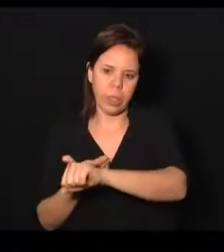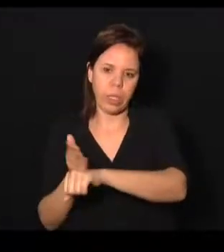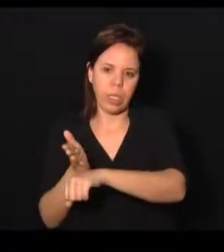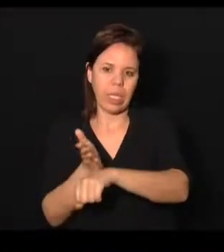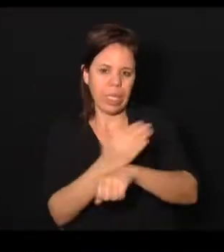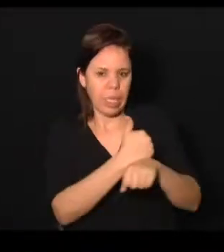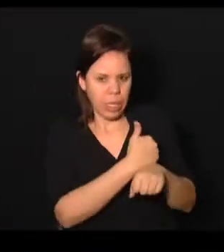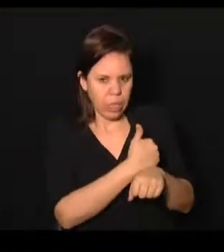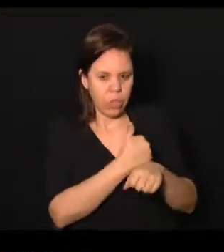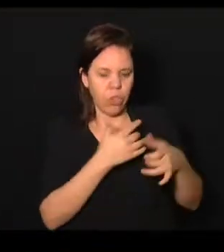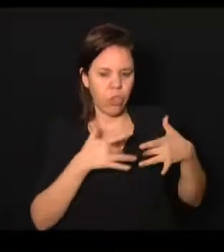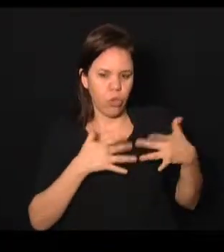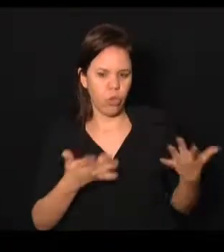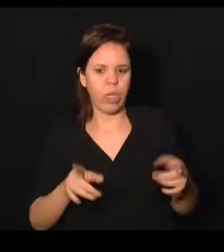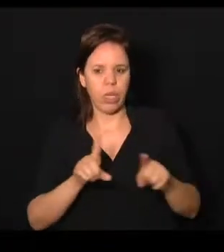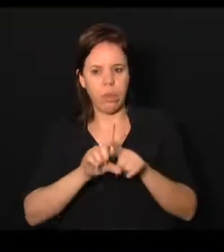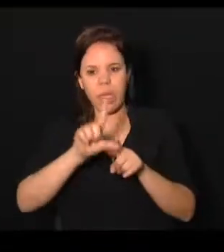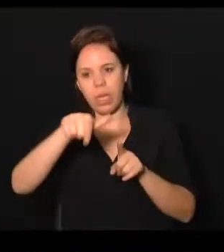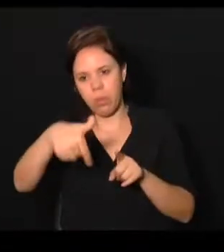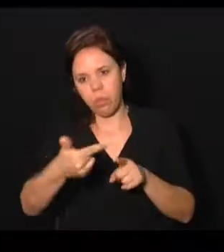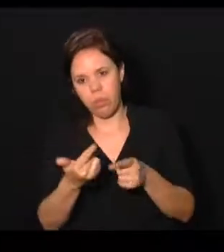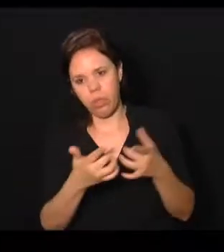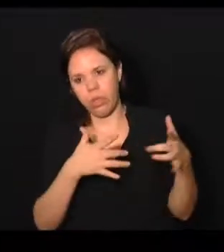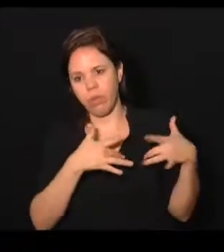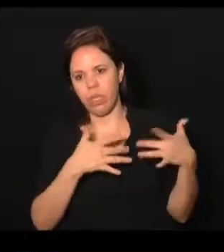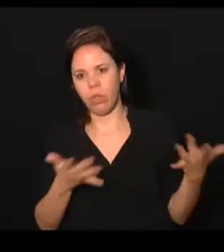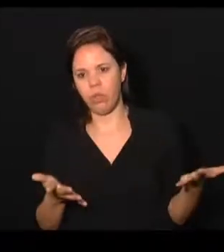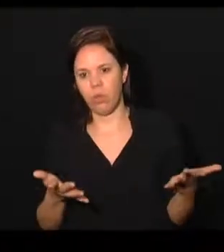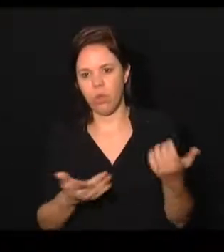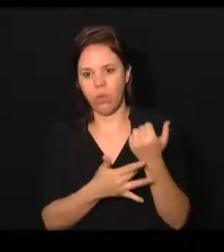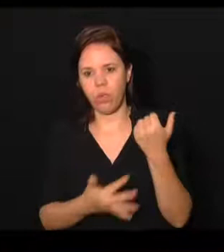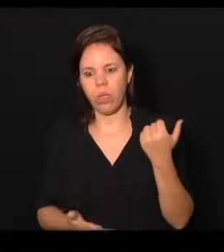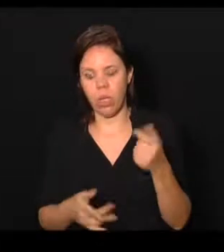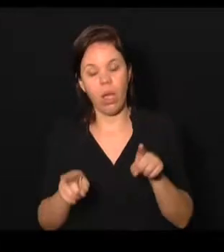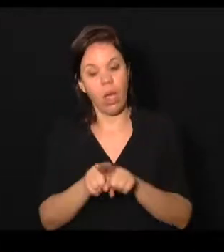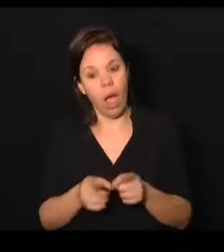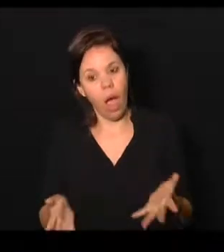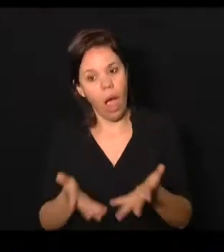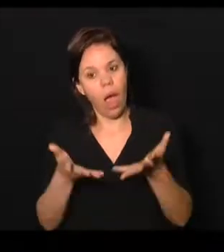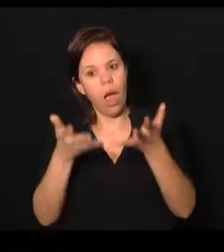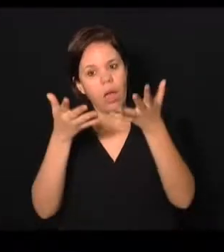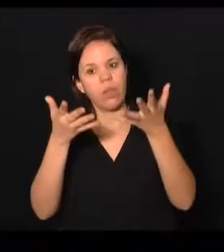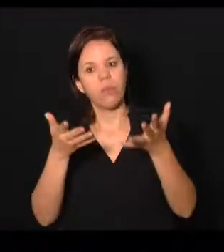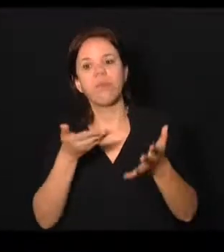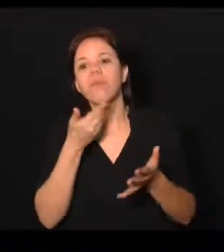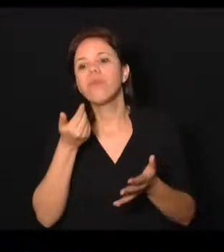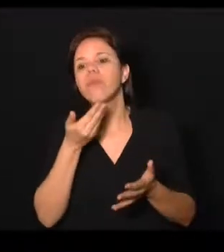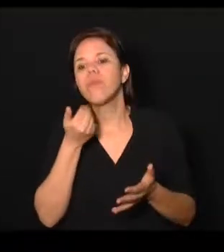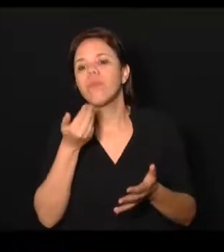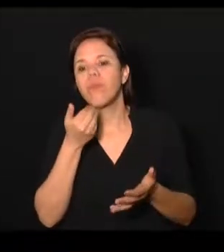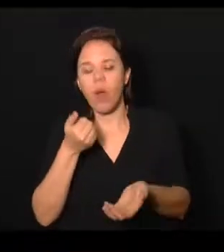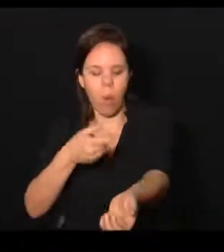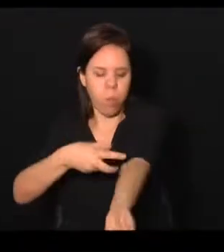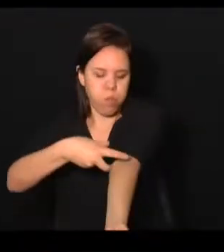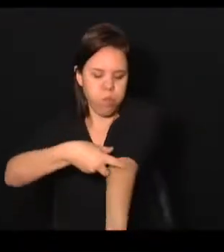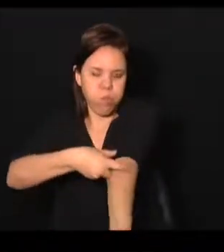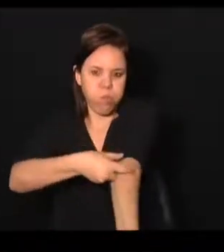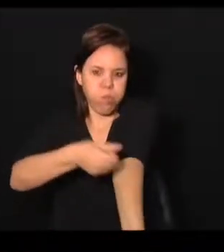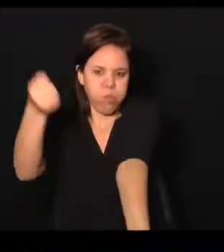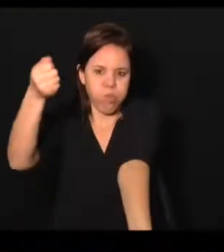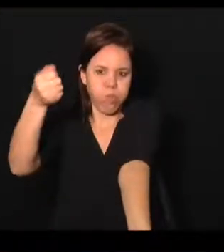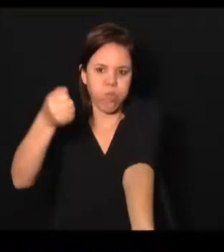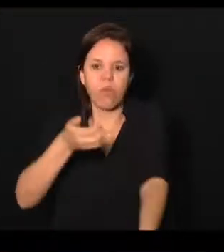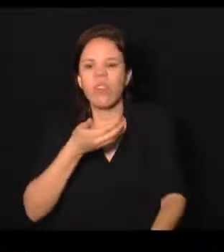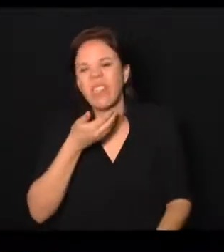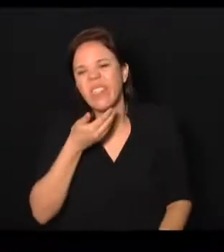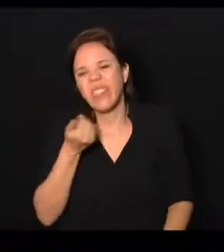como depois. Essa hidratação, ela favorece com que seja mais fácil fazer a punção venosa para